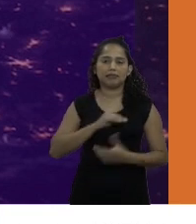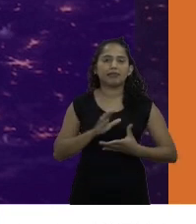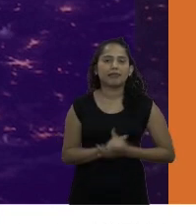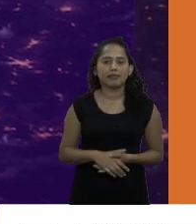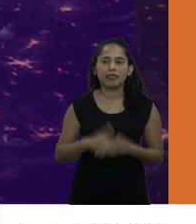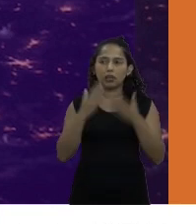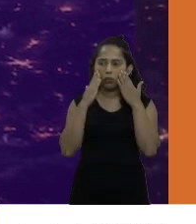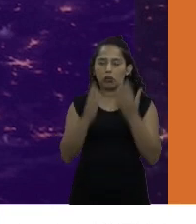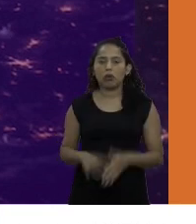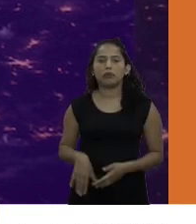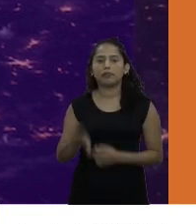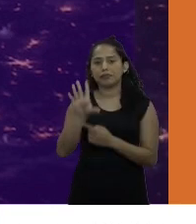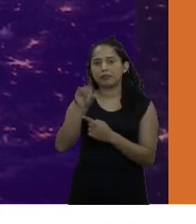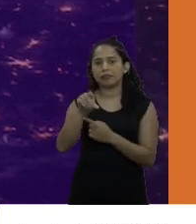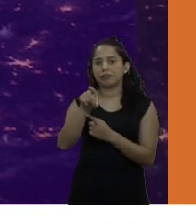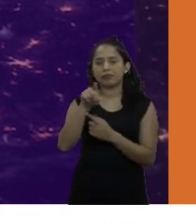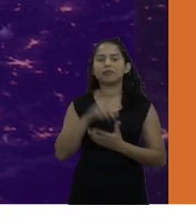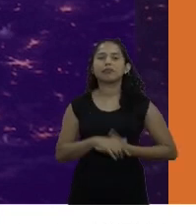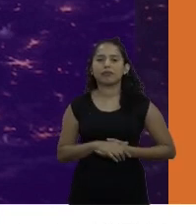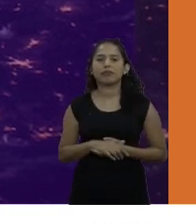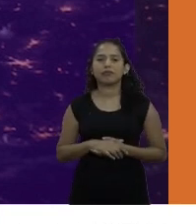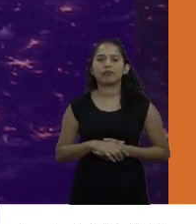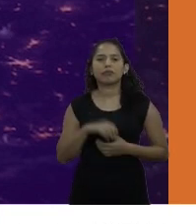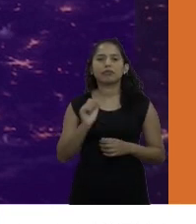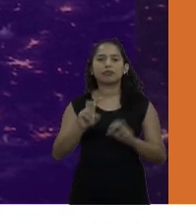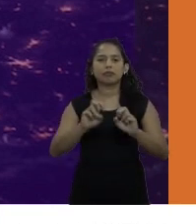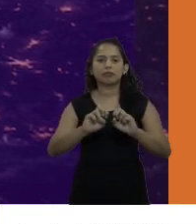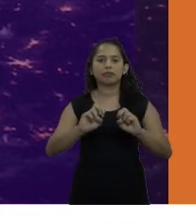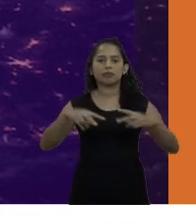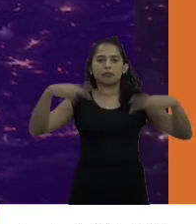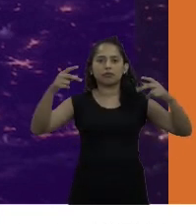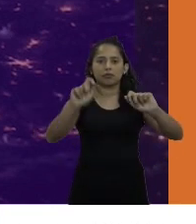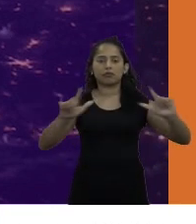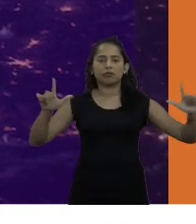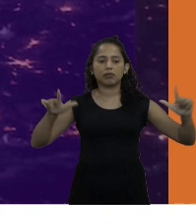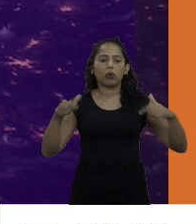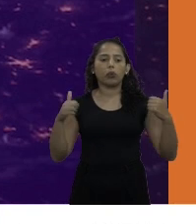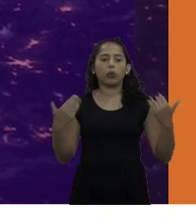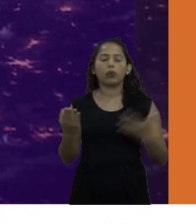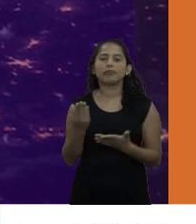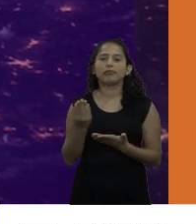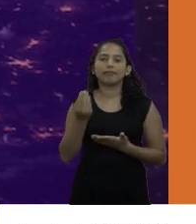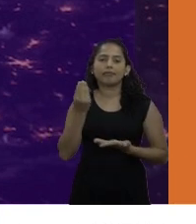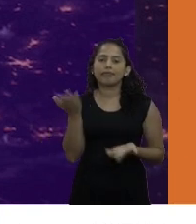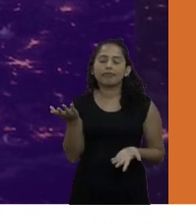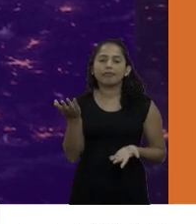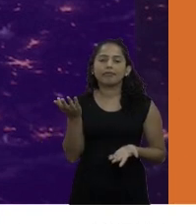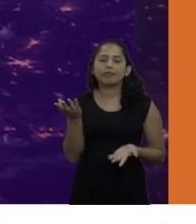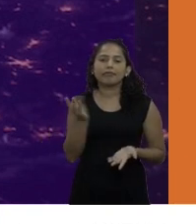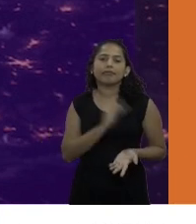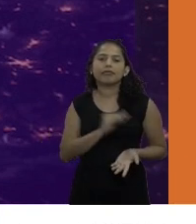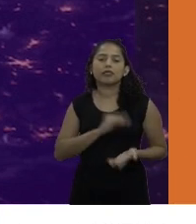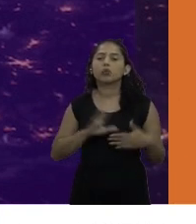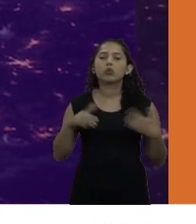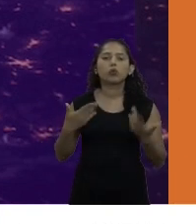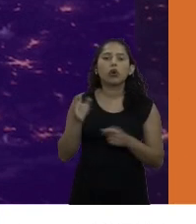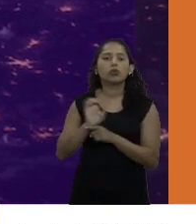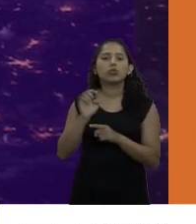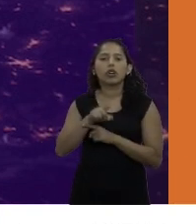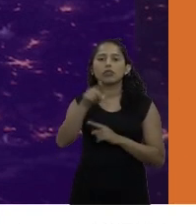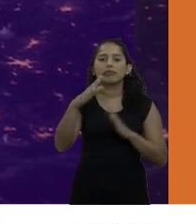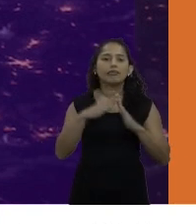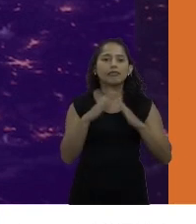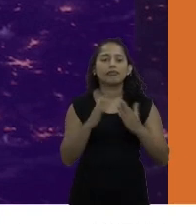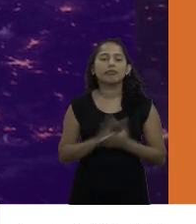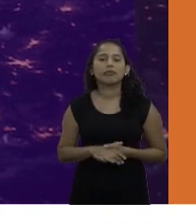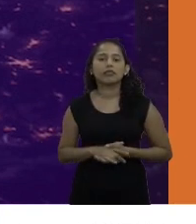QR Code, vai abrir um campo. Você vai lá nesse campo que vai abrir, vai digitar qual o seu salário e qual estado você mora. Só isso.